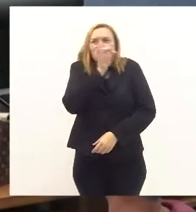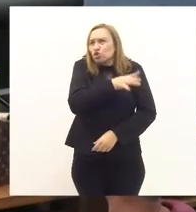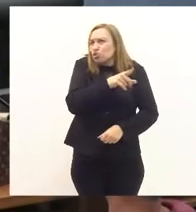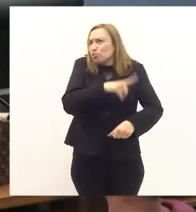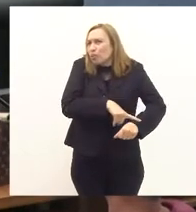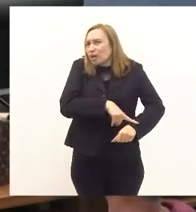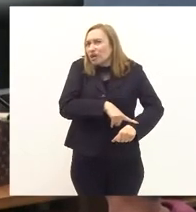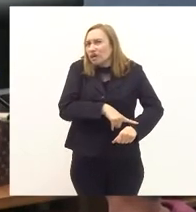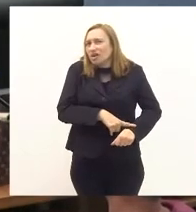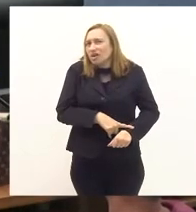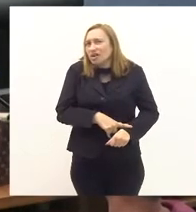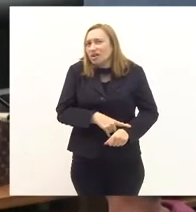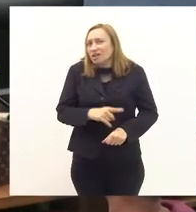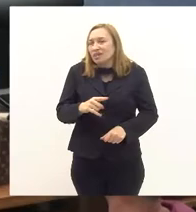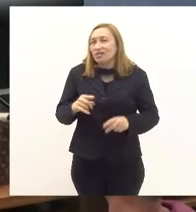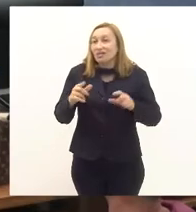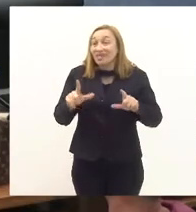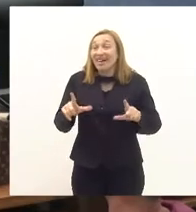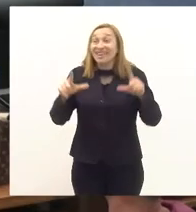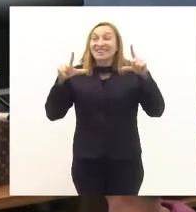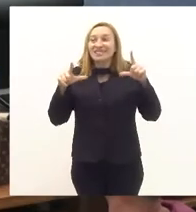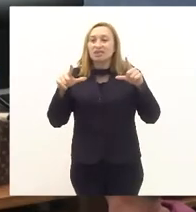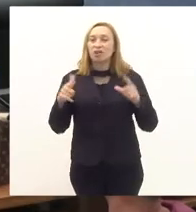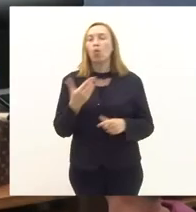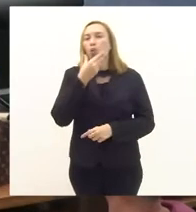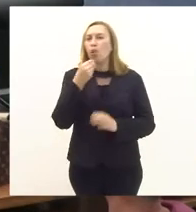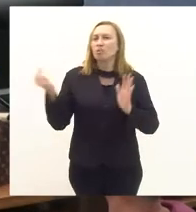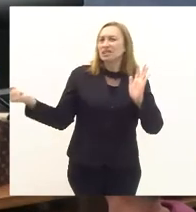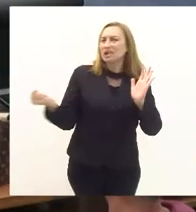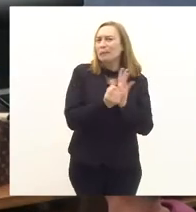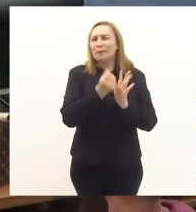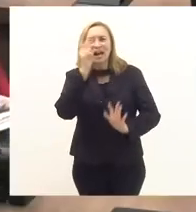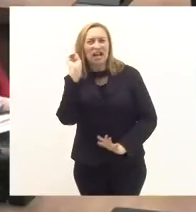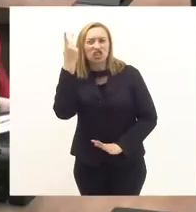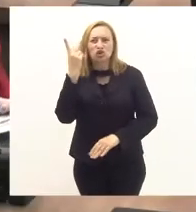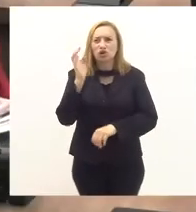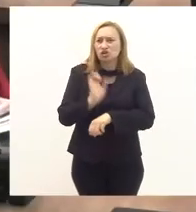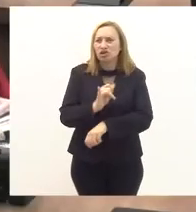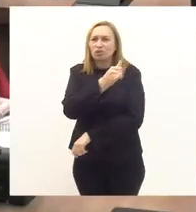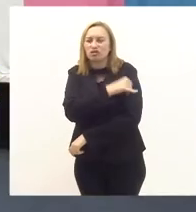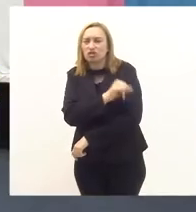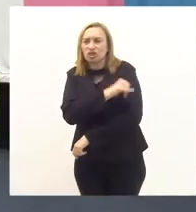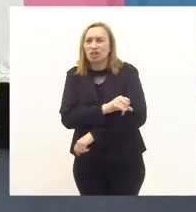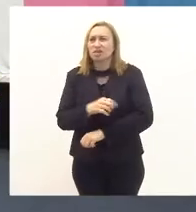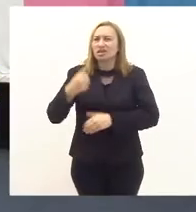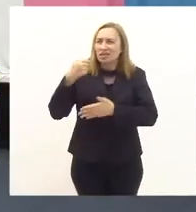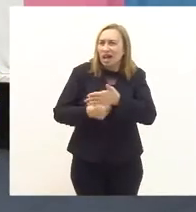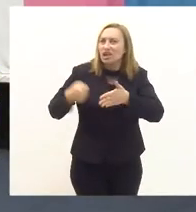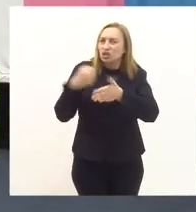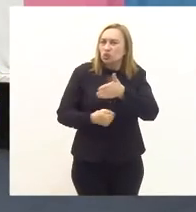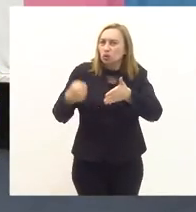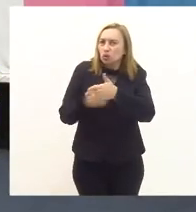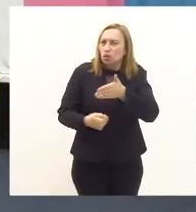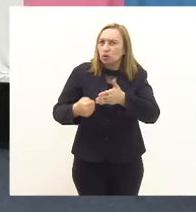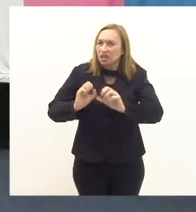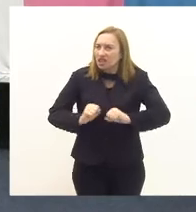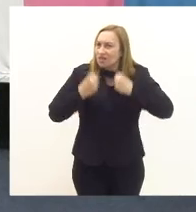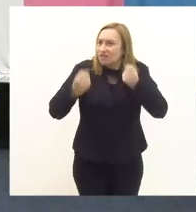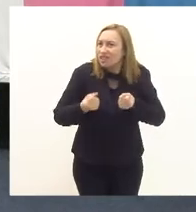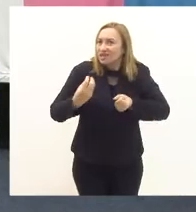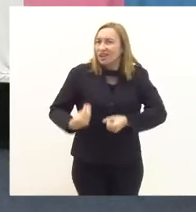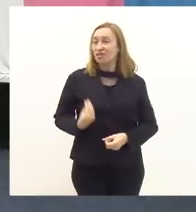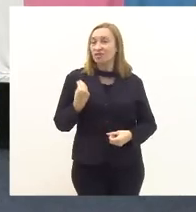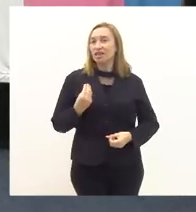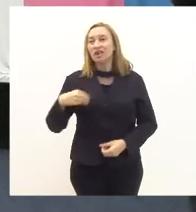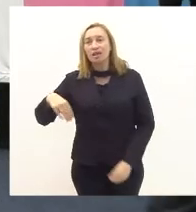hora, nem de pré-palanque, é um homem que marca a história do estado do Rio de Janeiro nas lutas em defesa da vida.